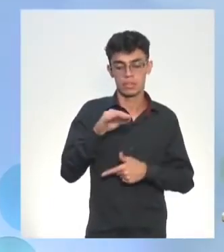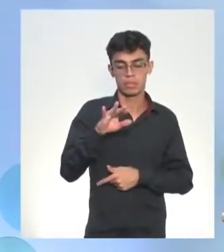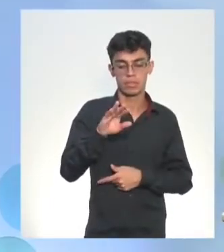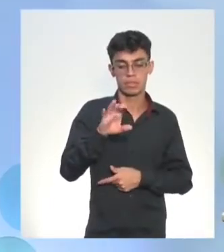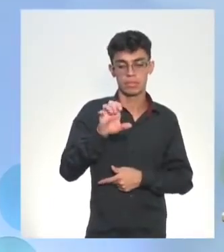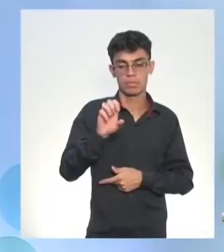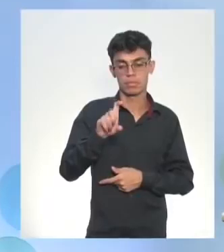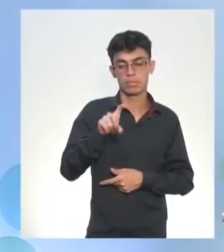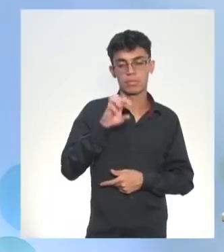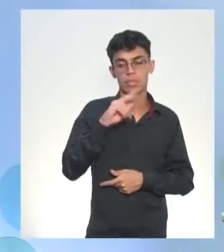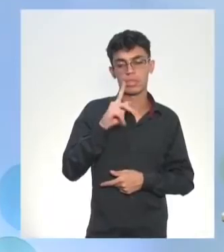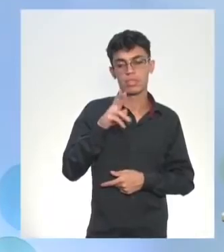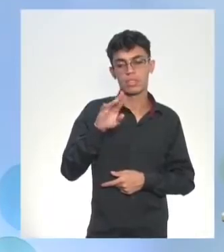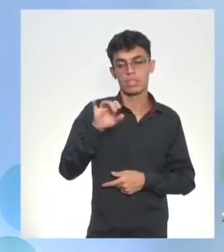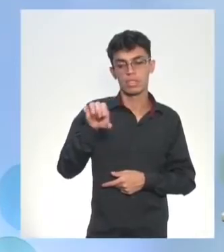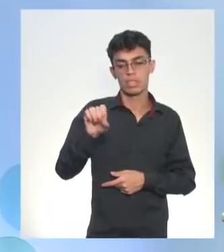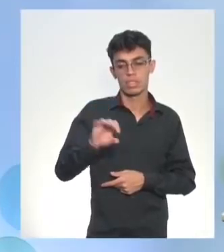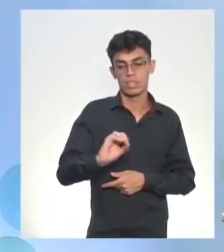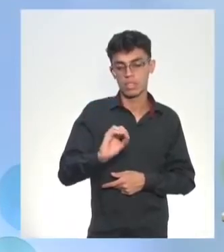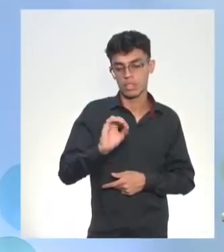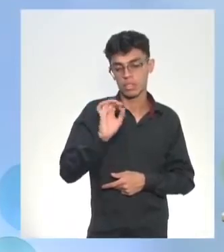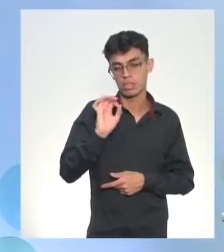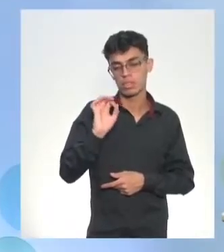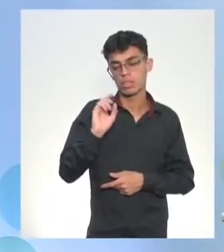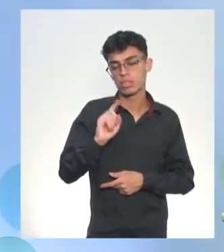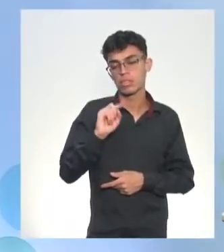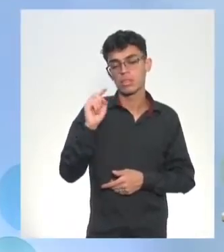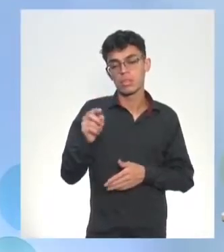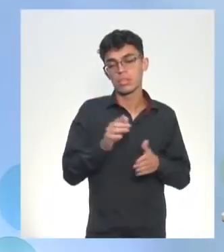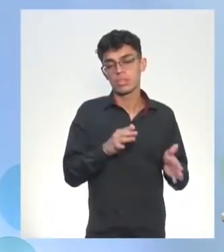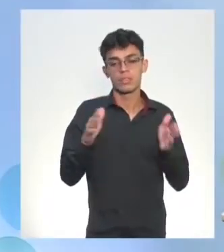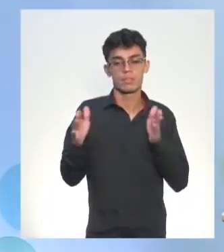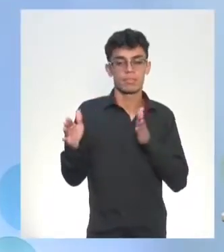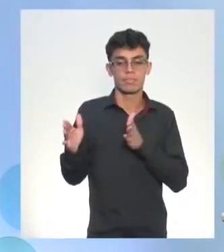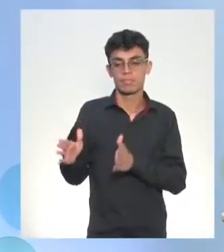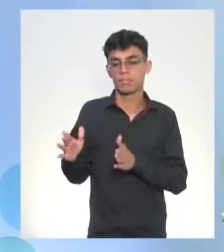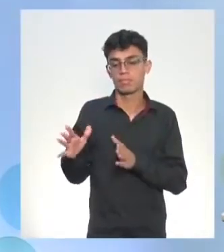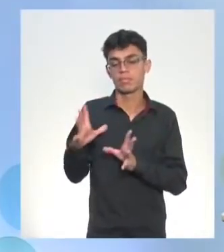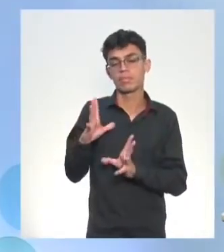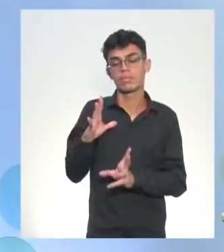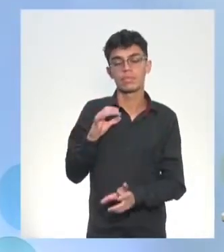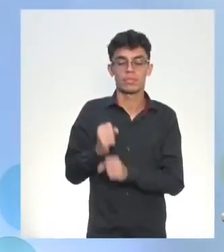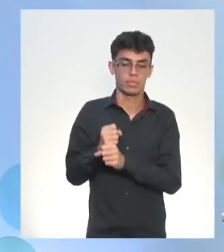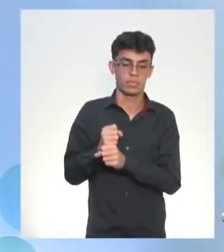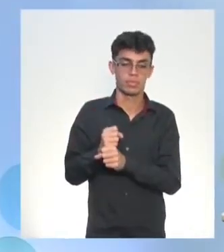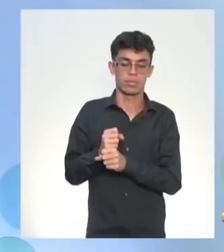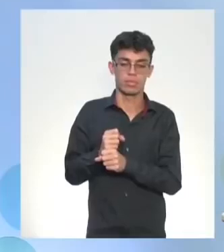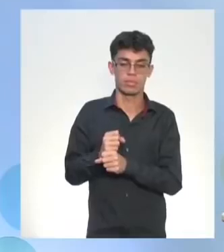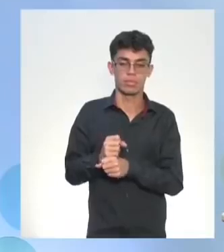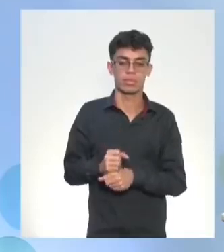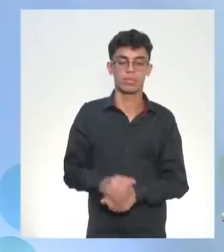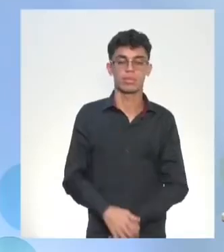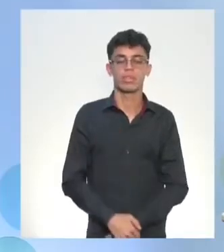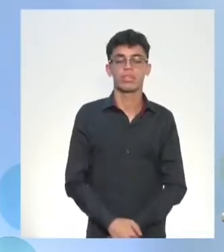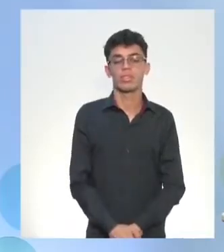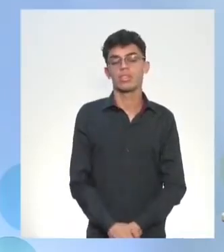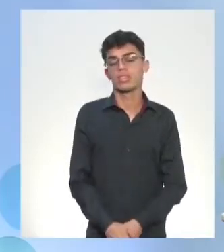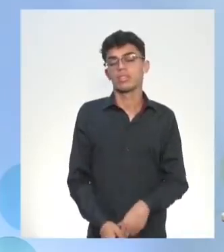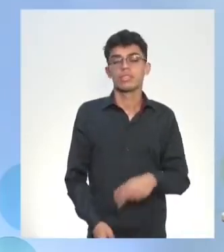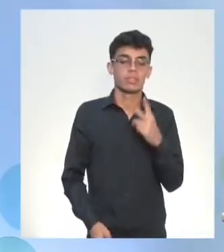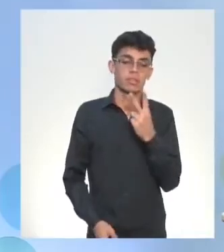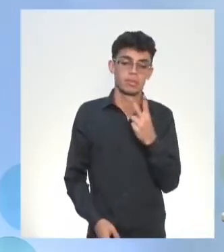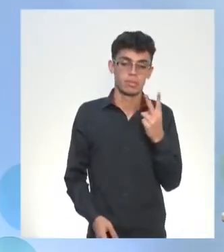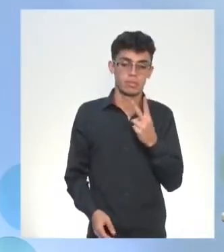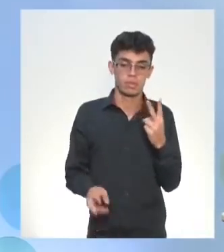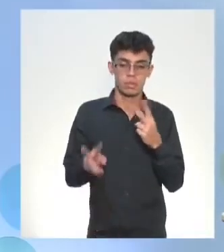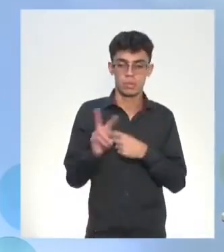tentar operar com eles. E depois a gente vai generalizar para o campo das equações, tá certo? E aí a gente vai gastar 2